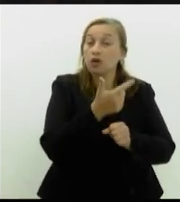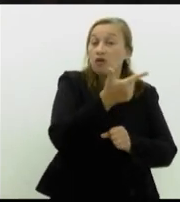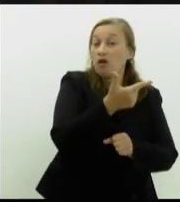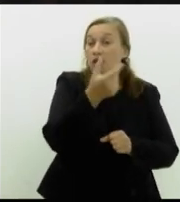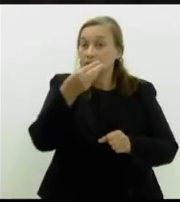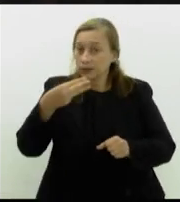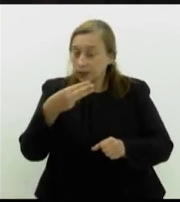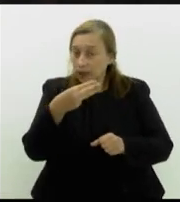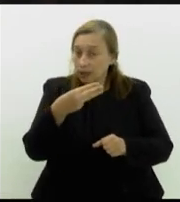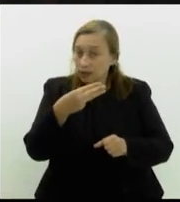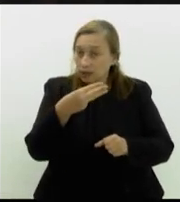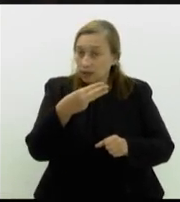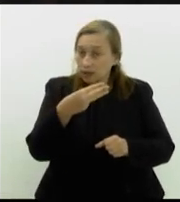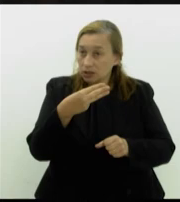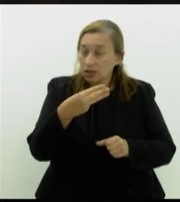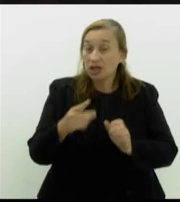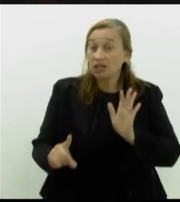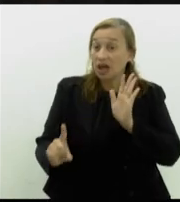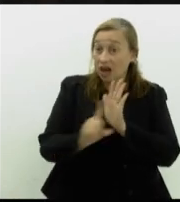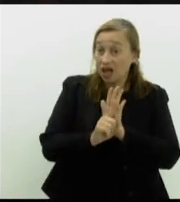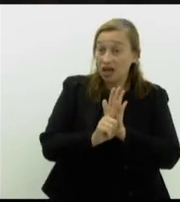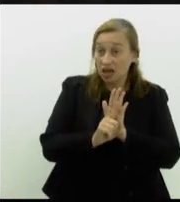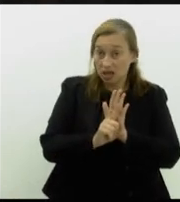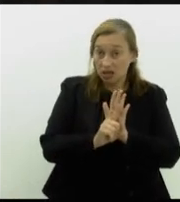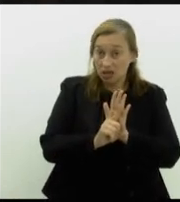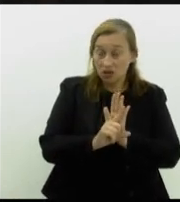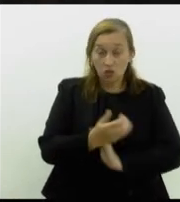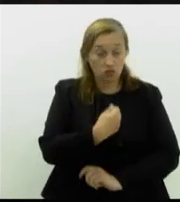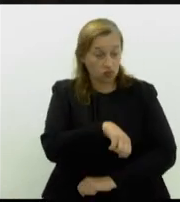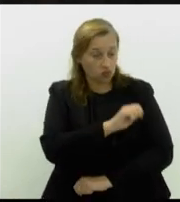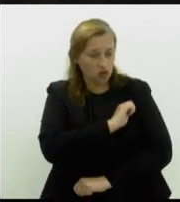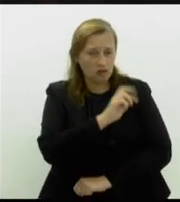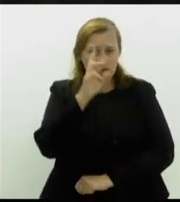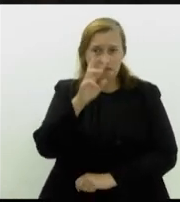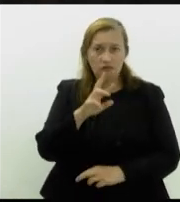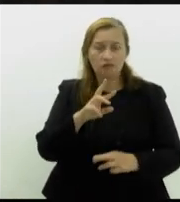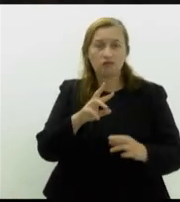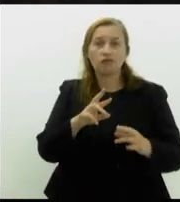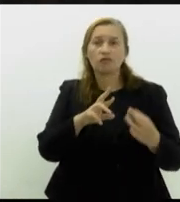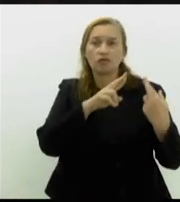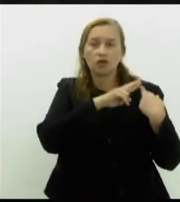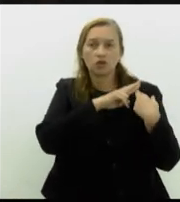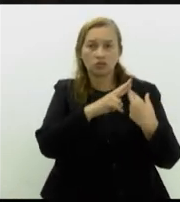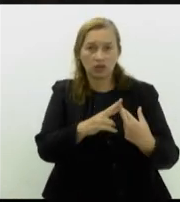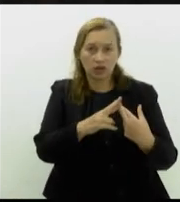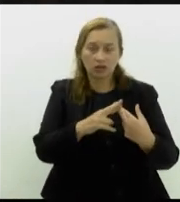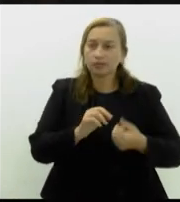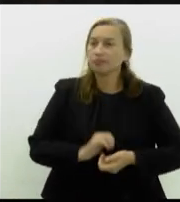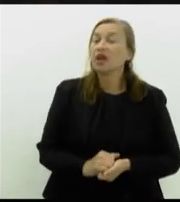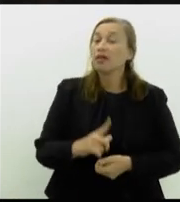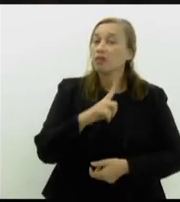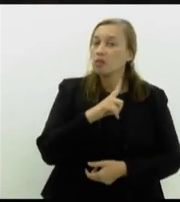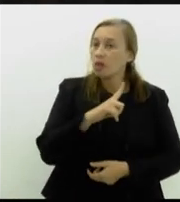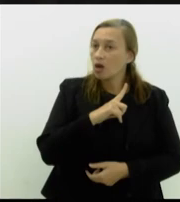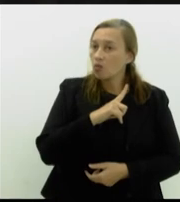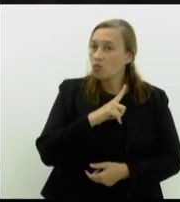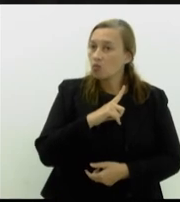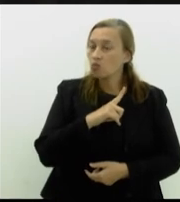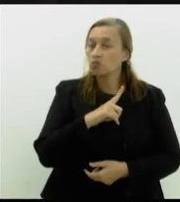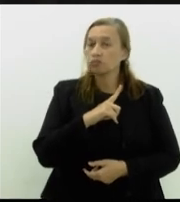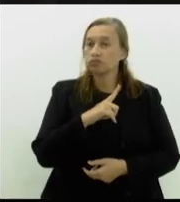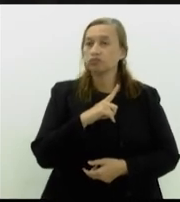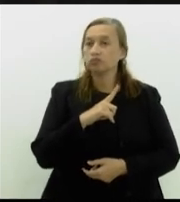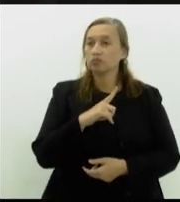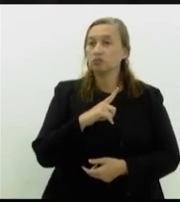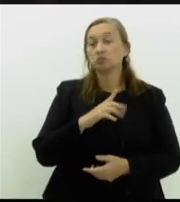por determinação da Lei de Responsabilidade Fiscal, tem um quadro que é